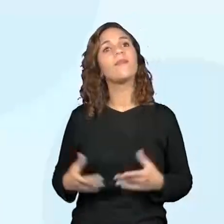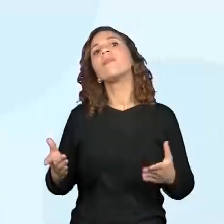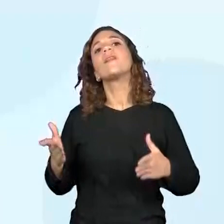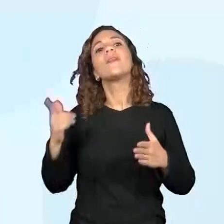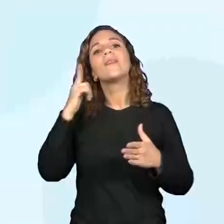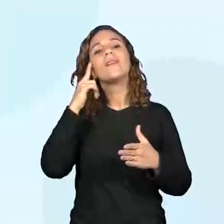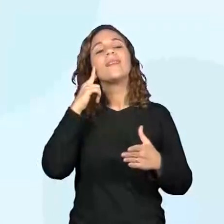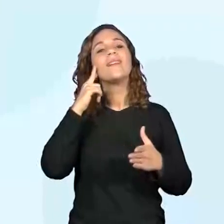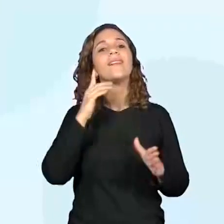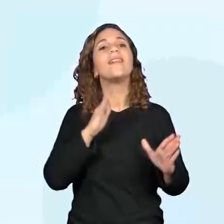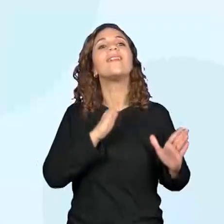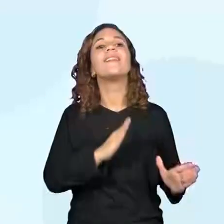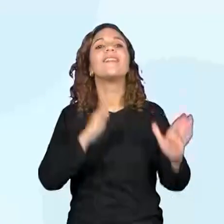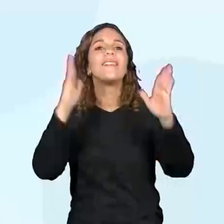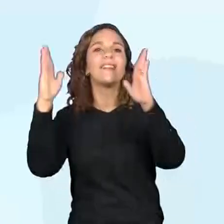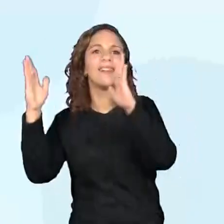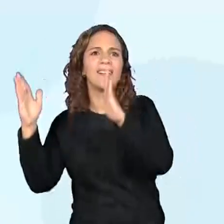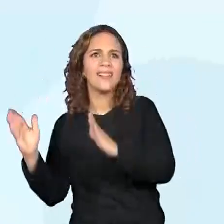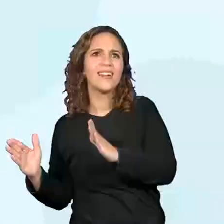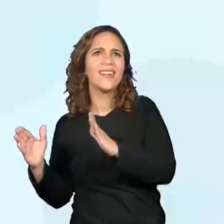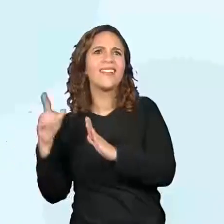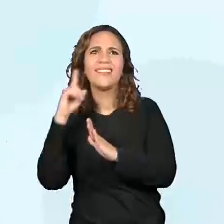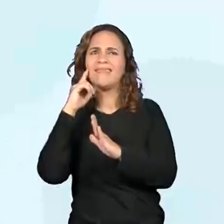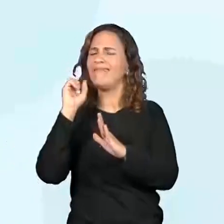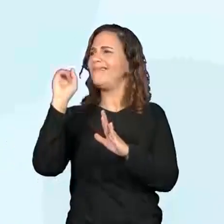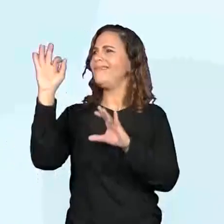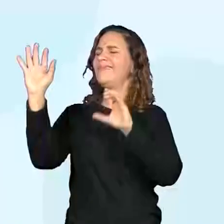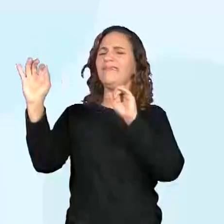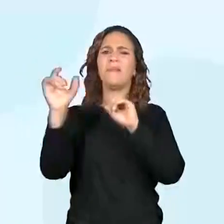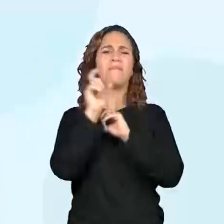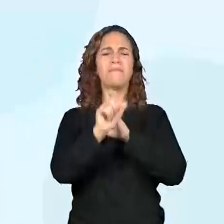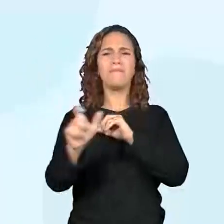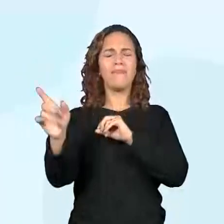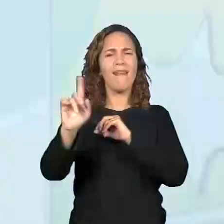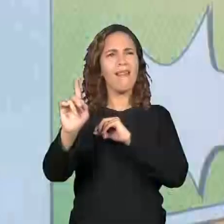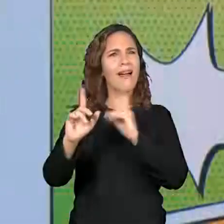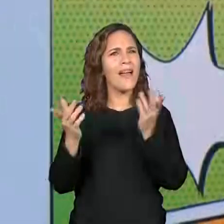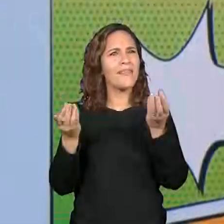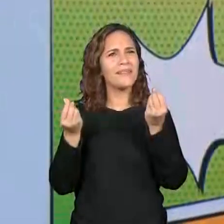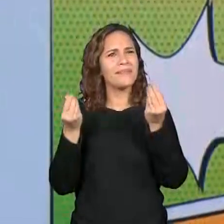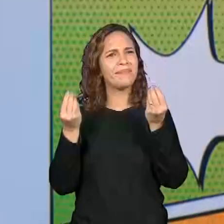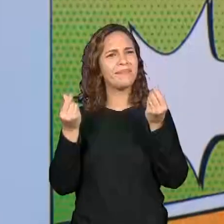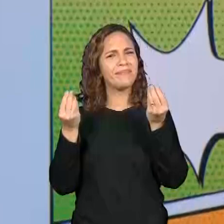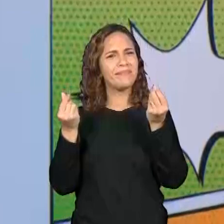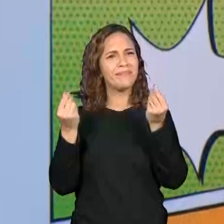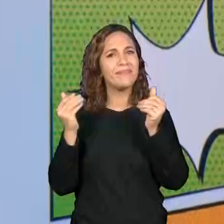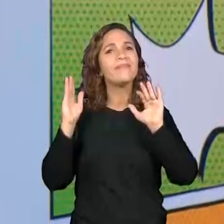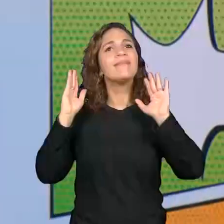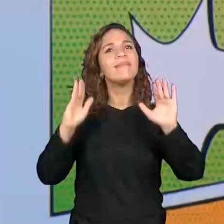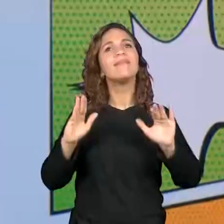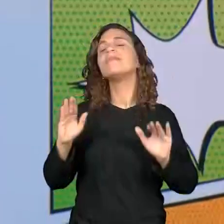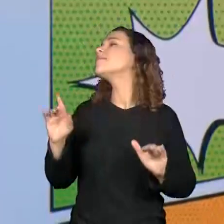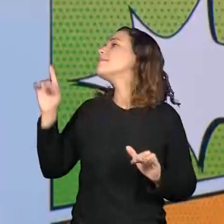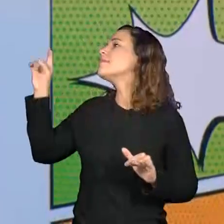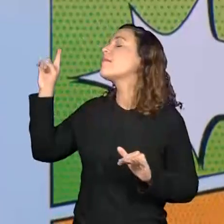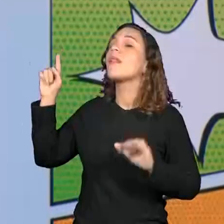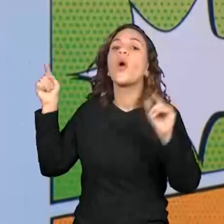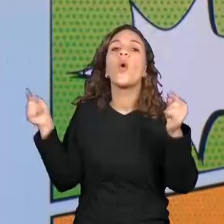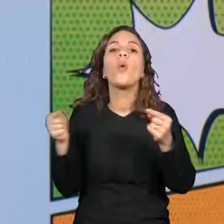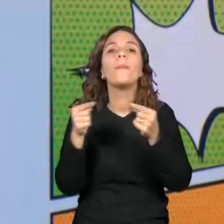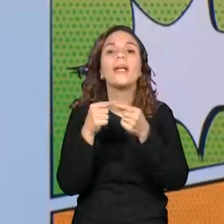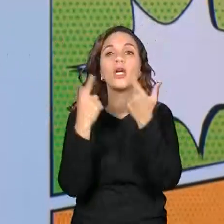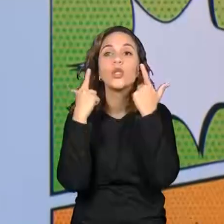lado, essas letras que não são palavras, mas que representam algum tipo de